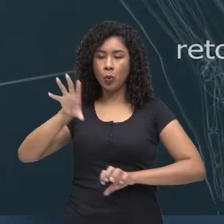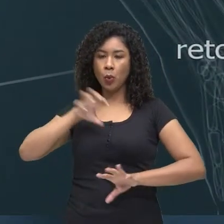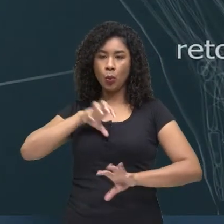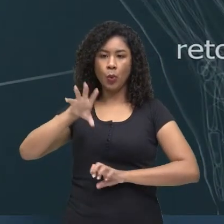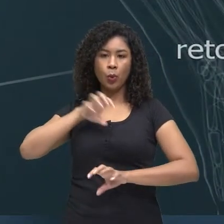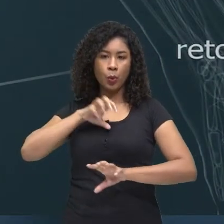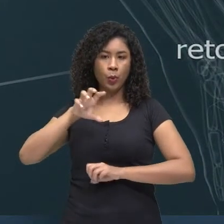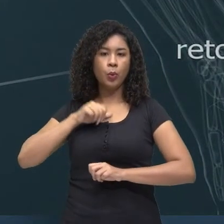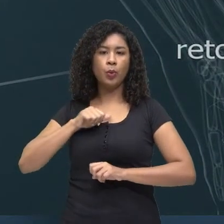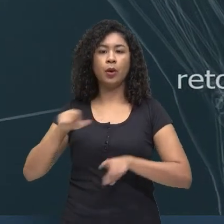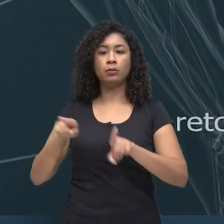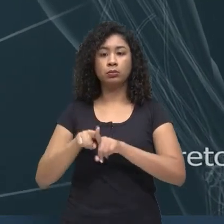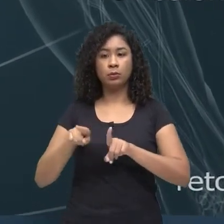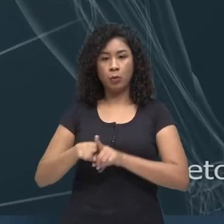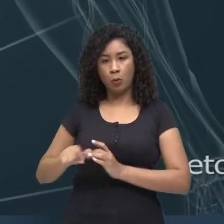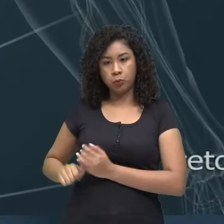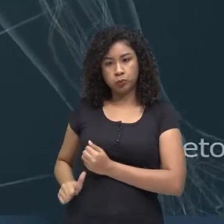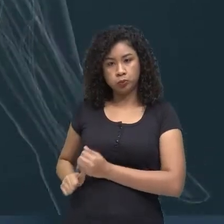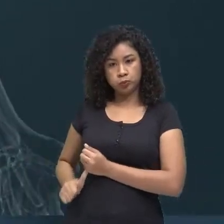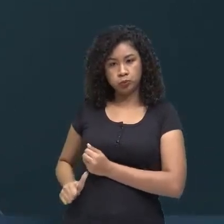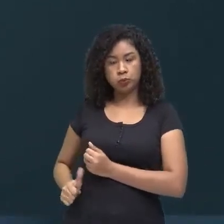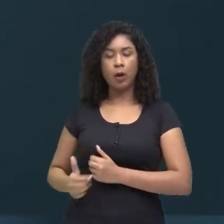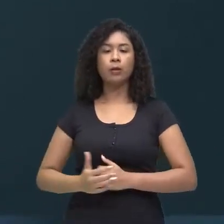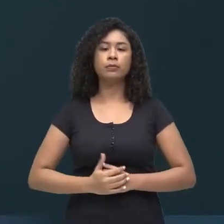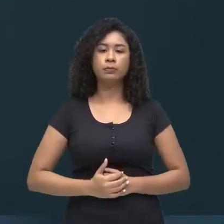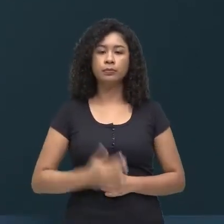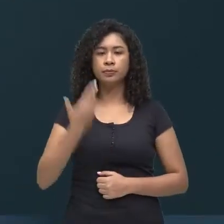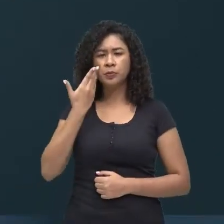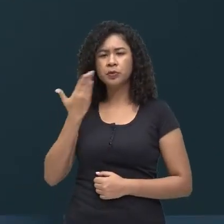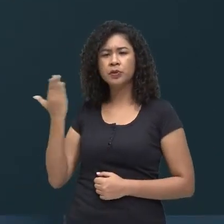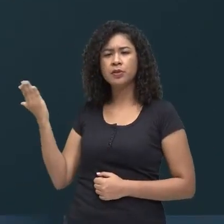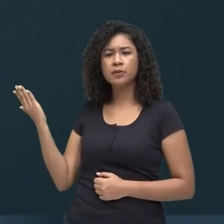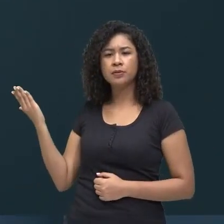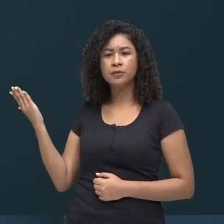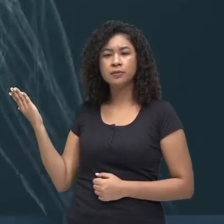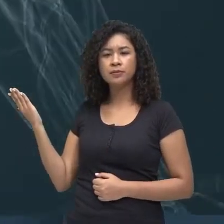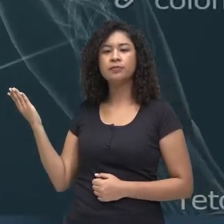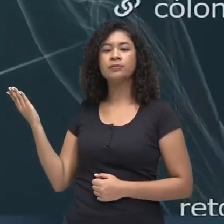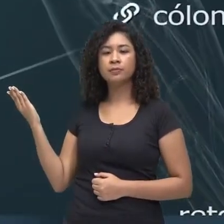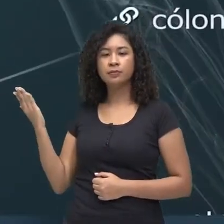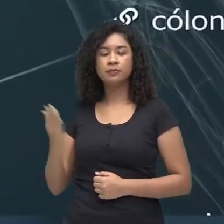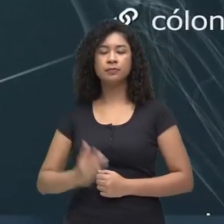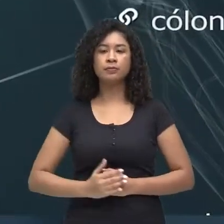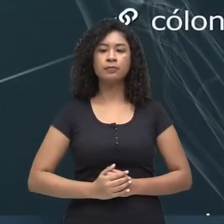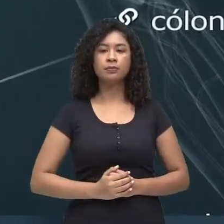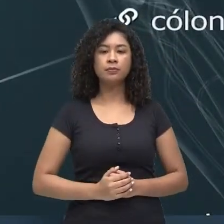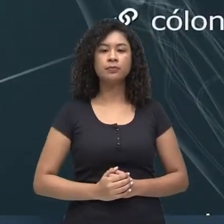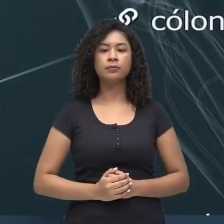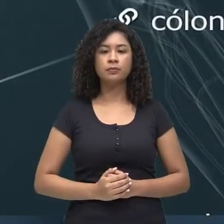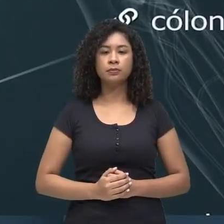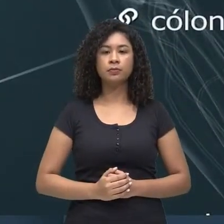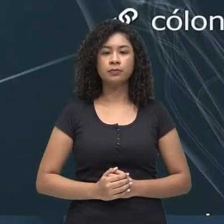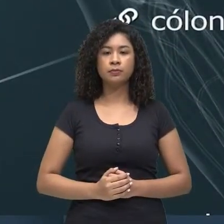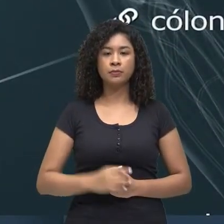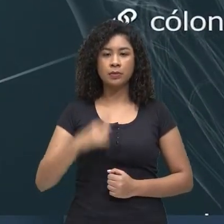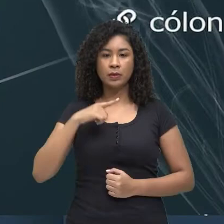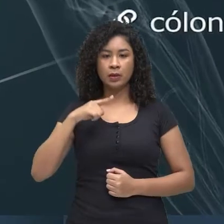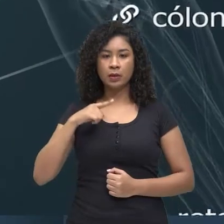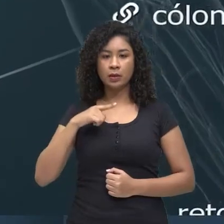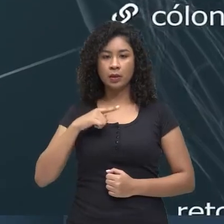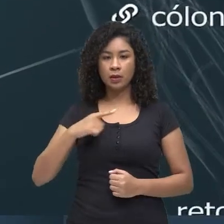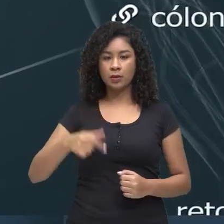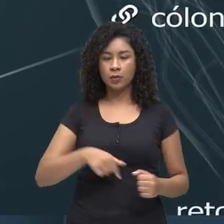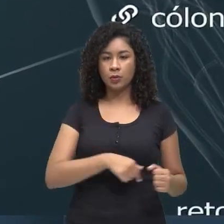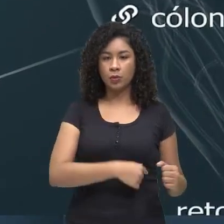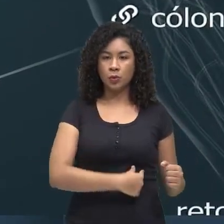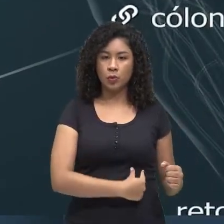Eu tenho um cólon ascendente, deixa eu mostrar aqui para vocês, viu? Aqui na lateral. O cólon transverso, que atravessa a nossa